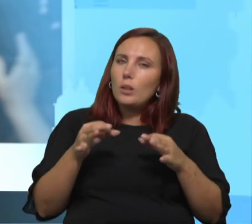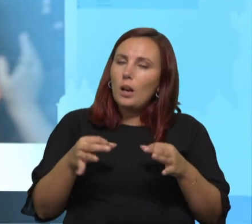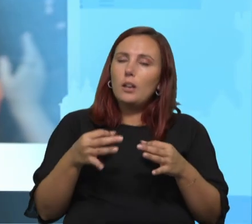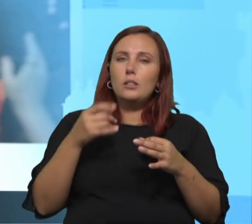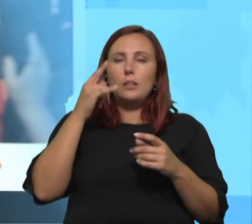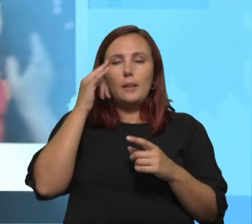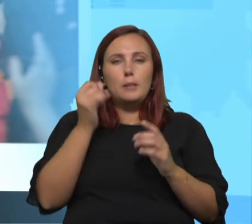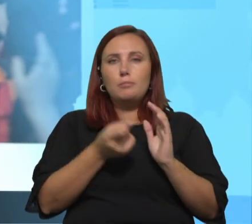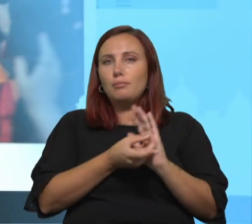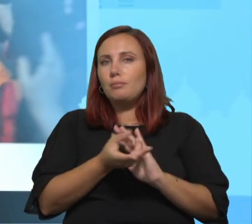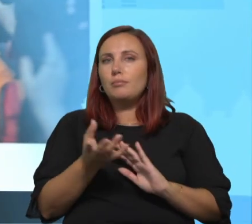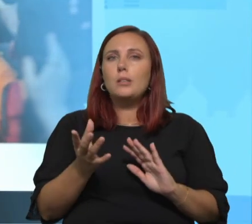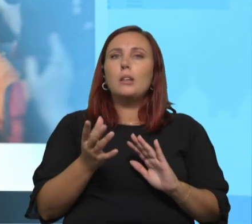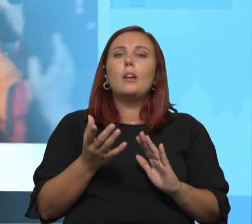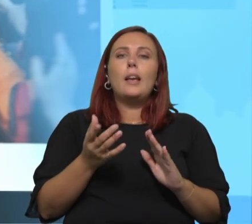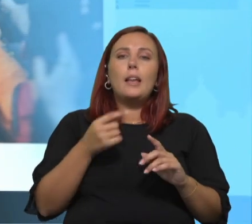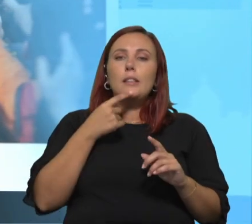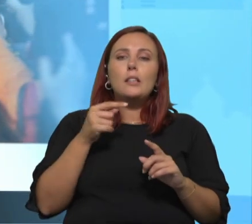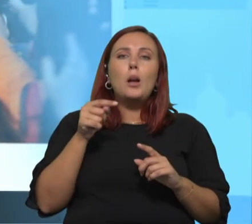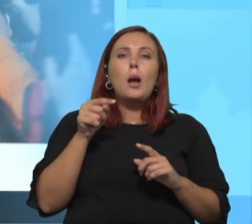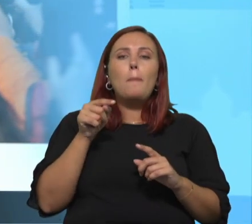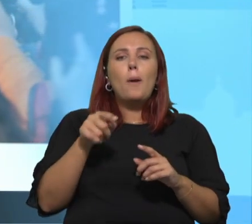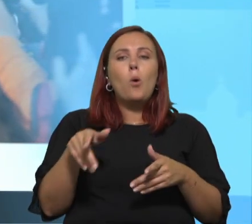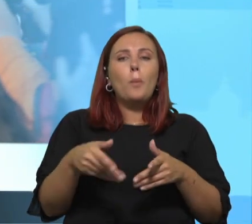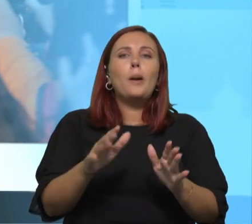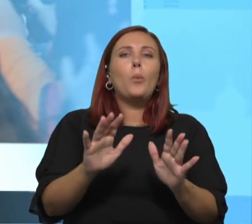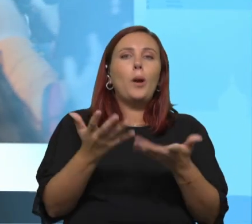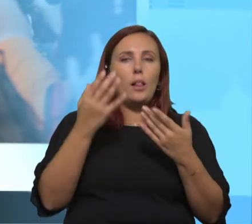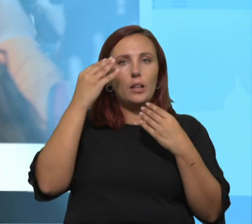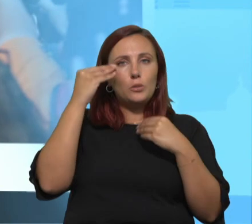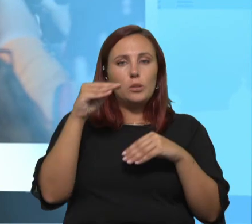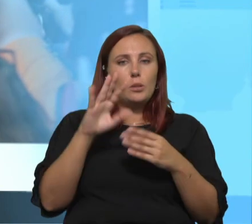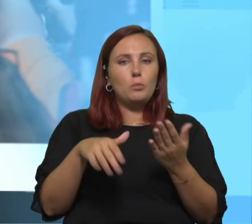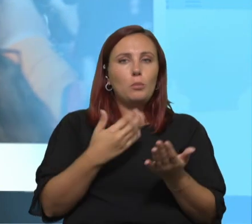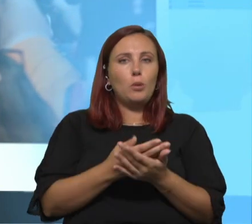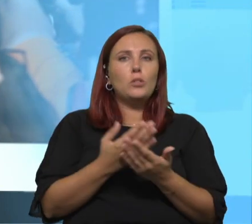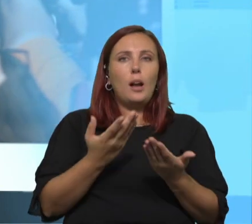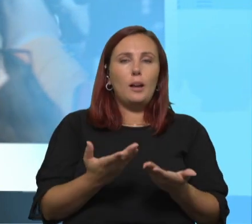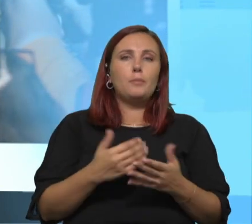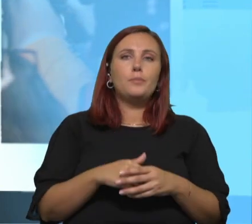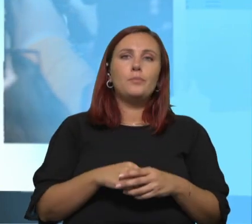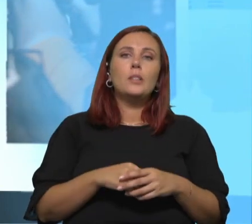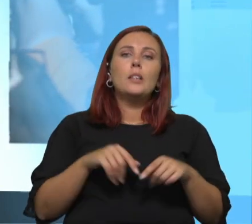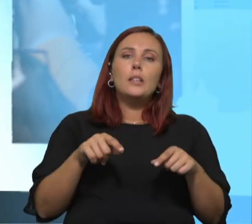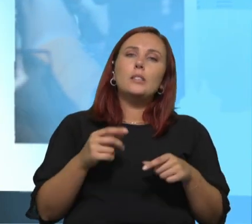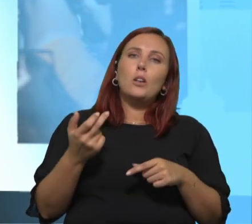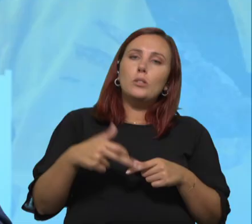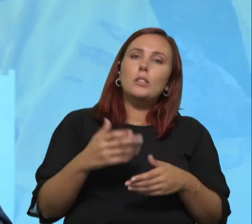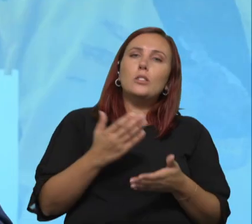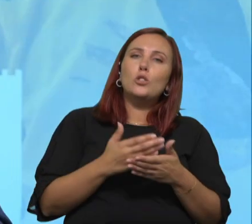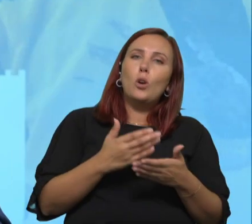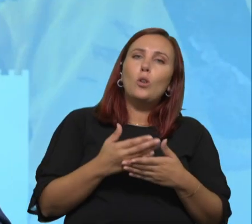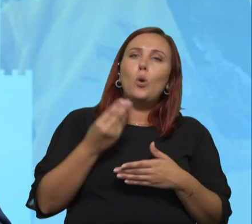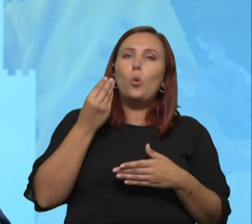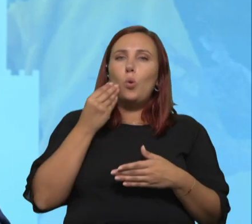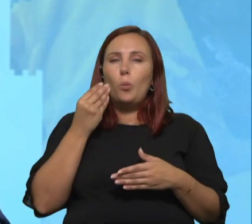ideia de apontar um caminho, o que a educação propõe. Isso acontece na escola. De que forma é possível